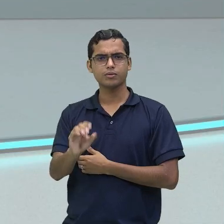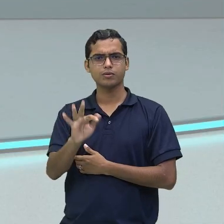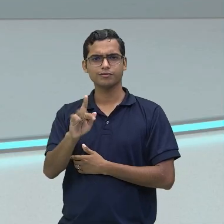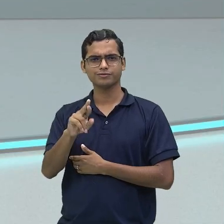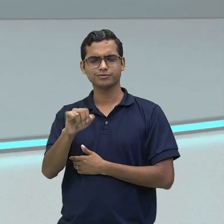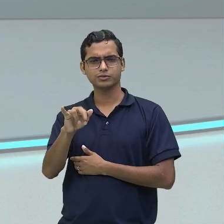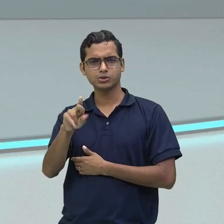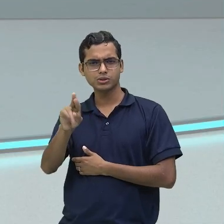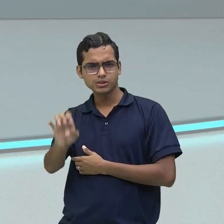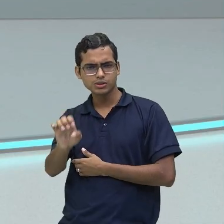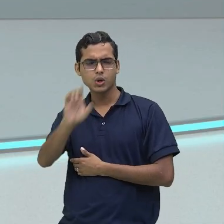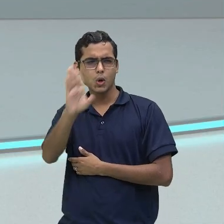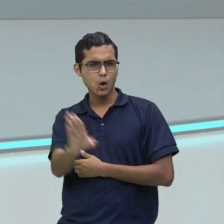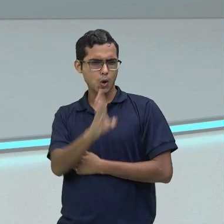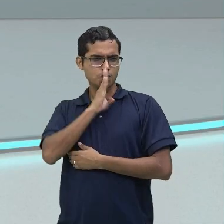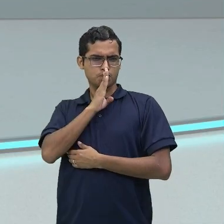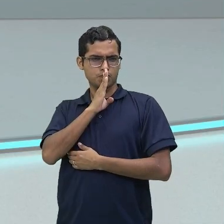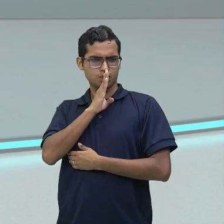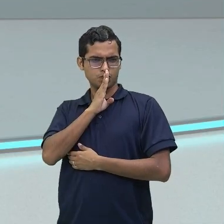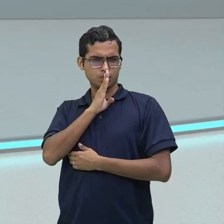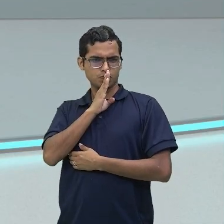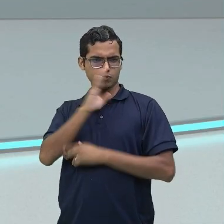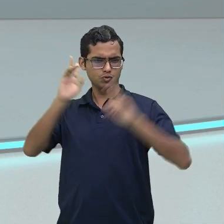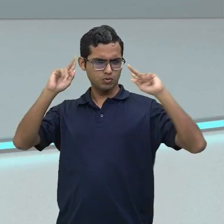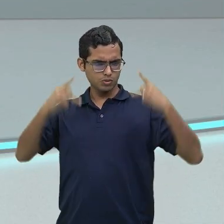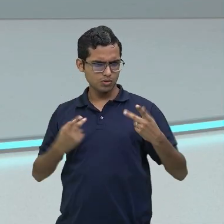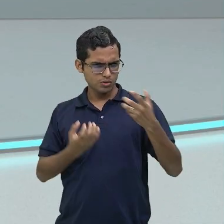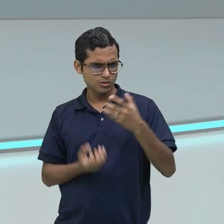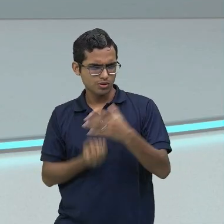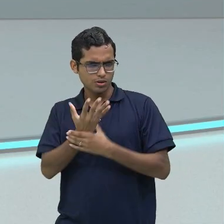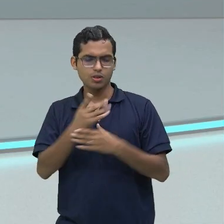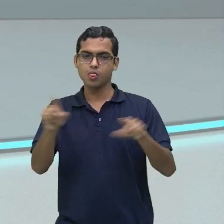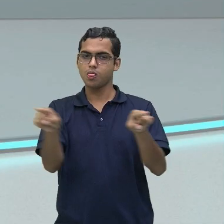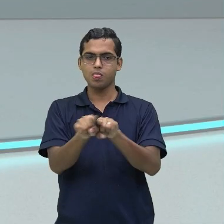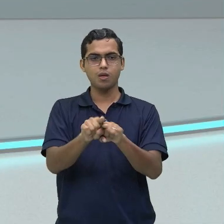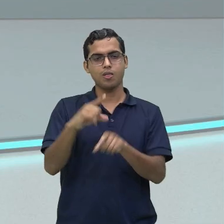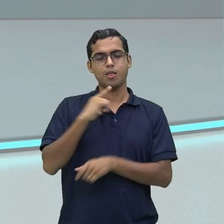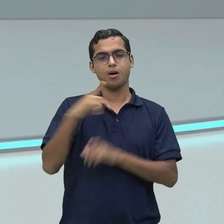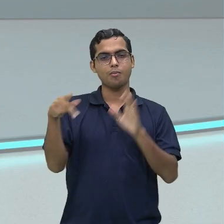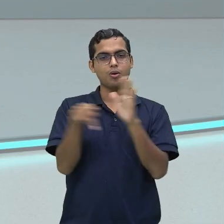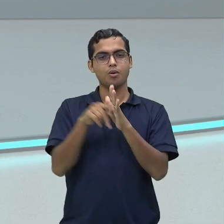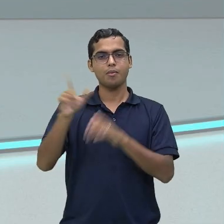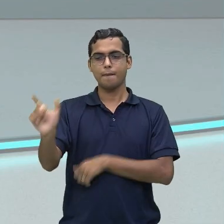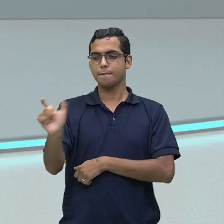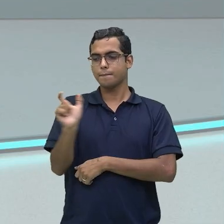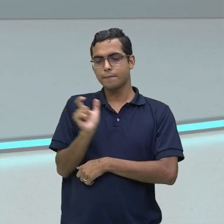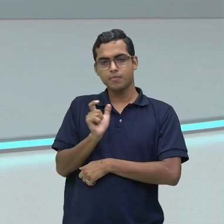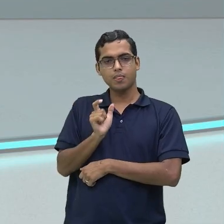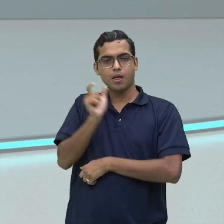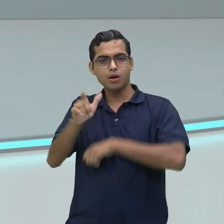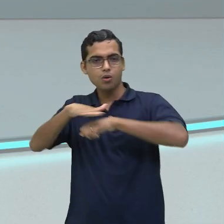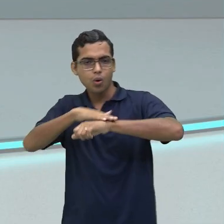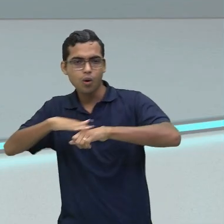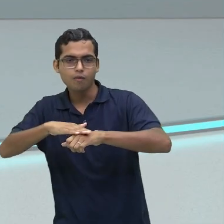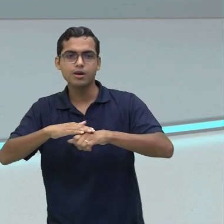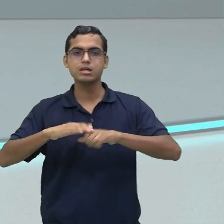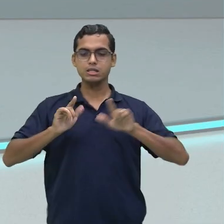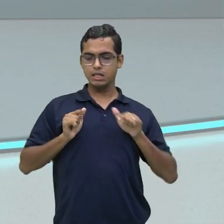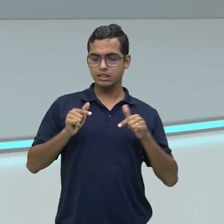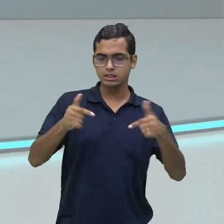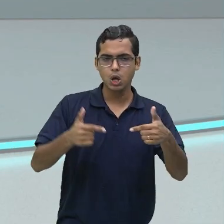fazem, mas na palavra, no trabalho, na ação, reflexão. Você